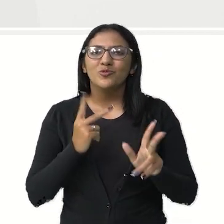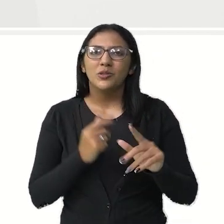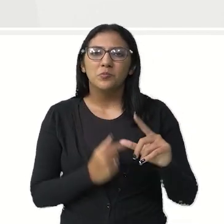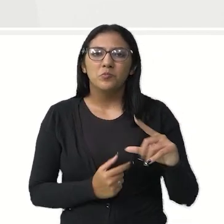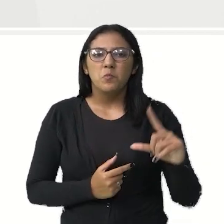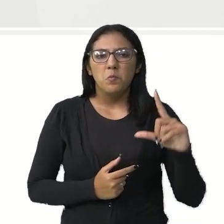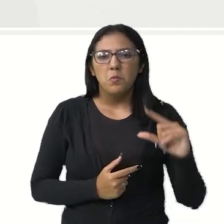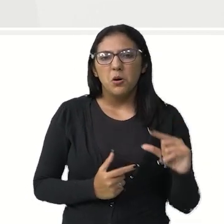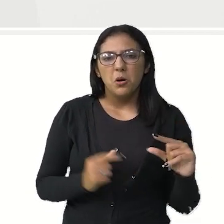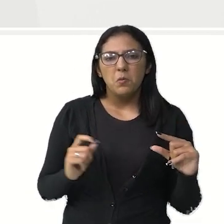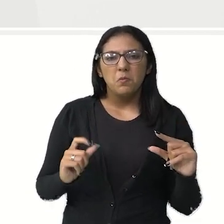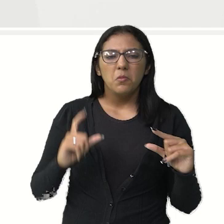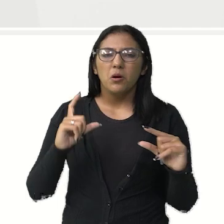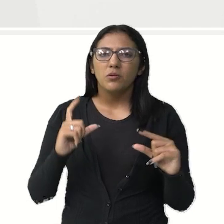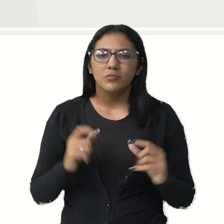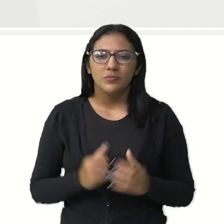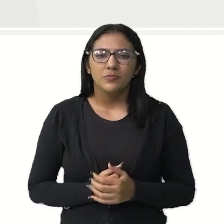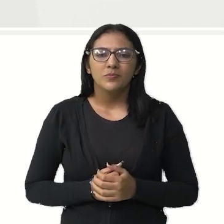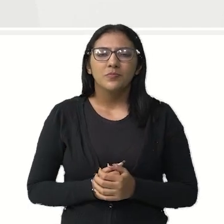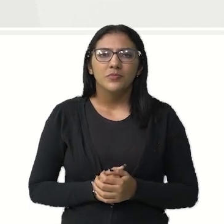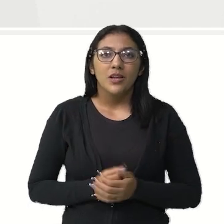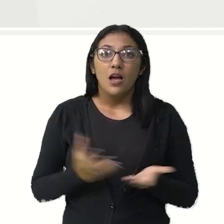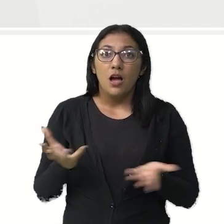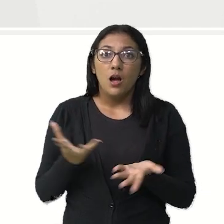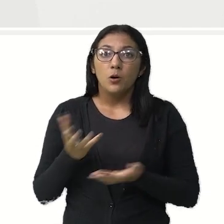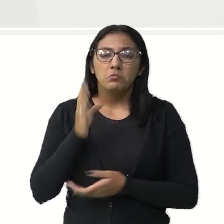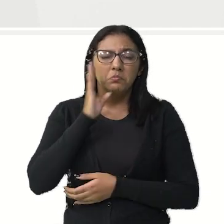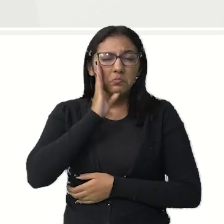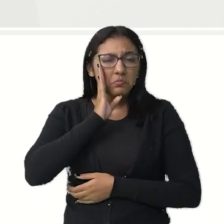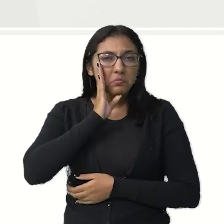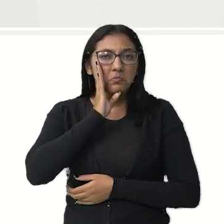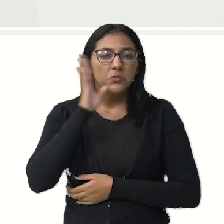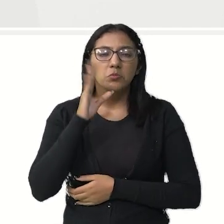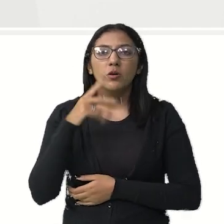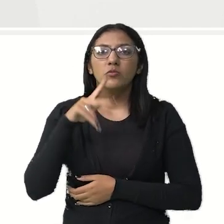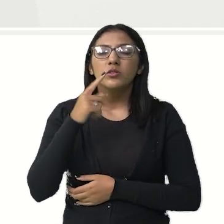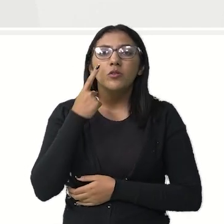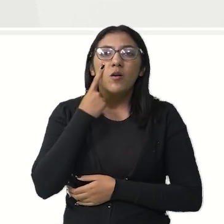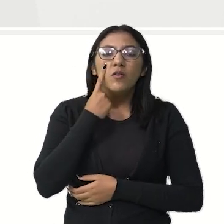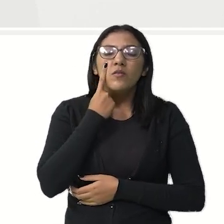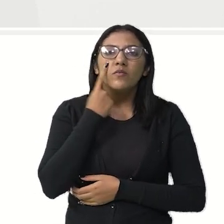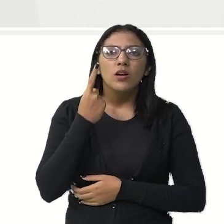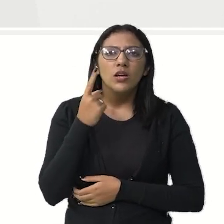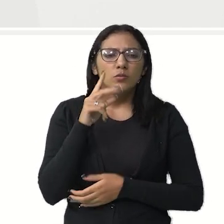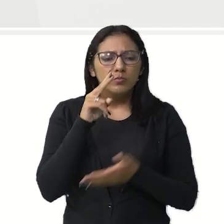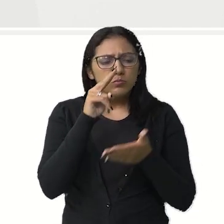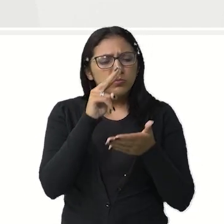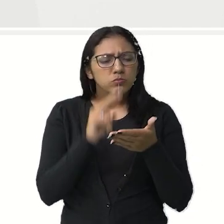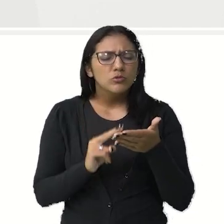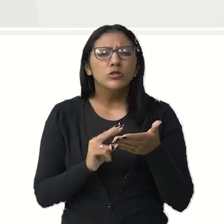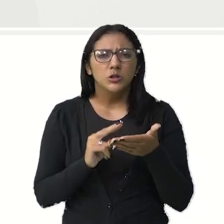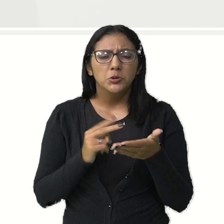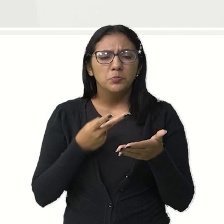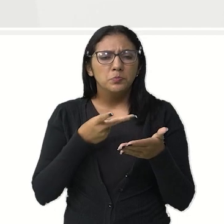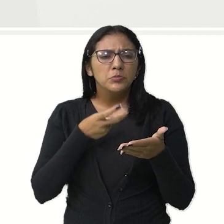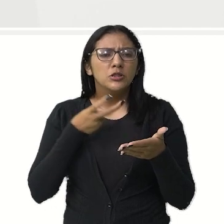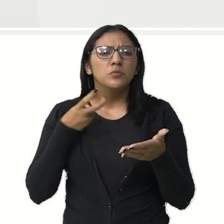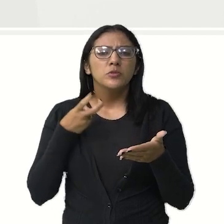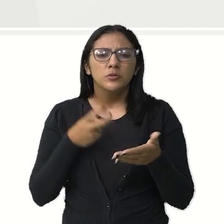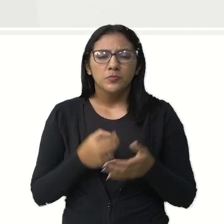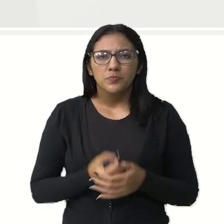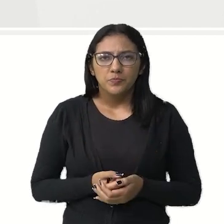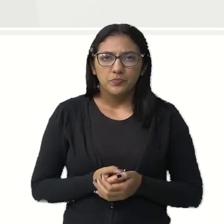proporcionais. E aí chega esse momento, né, que é crucial. Você vai fazer a seguinte pergunta, então, para o nosso problema. O